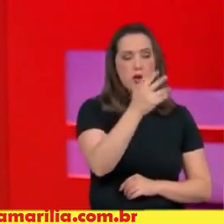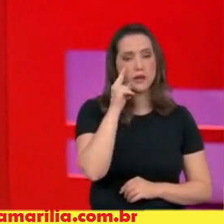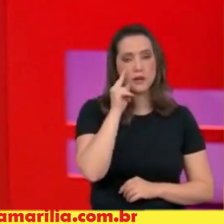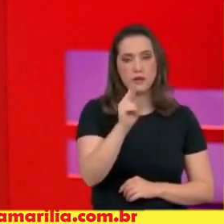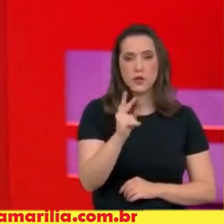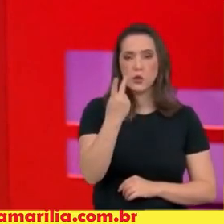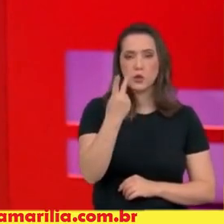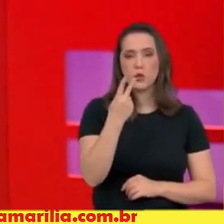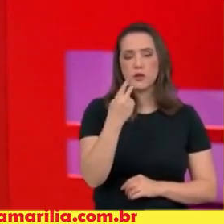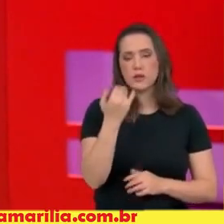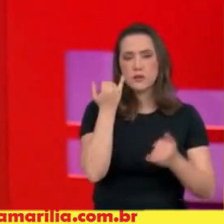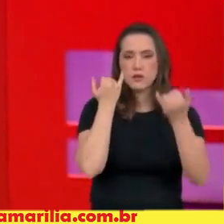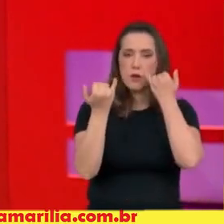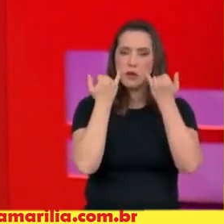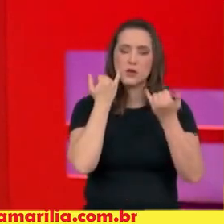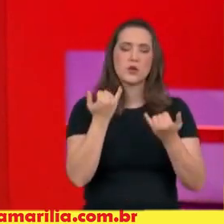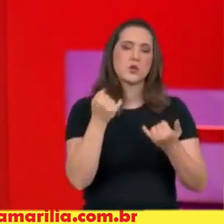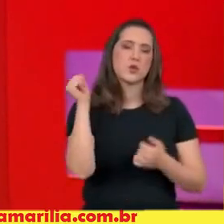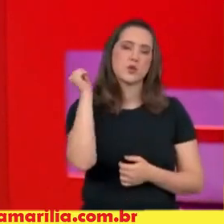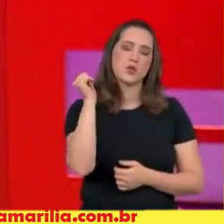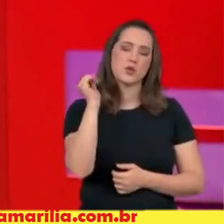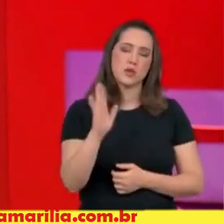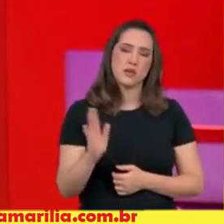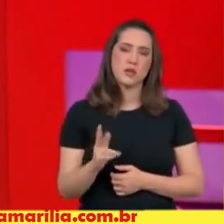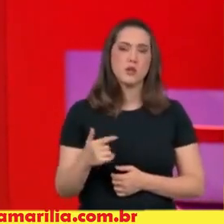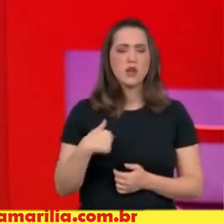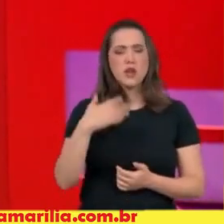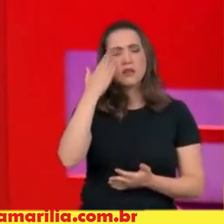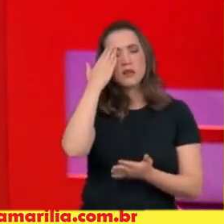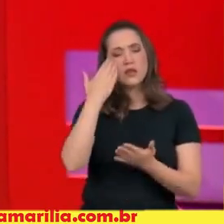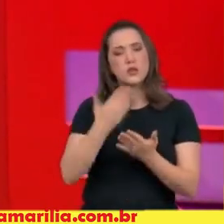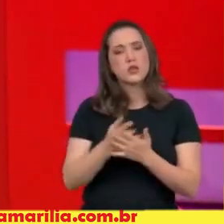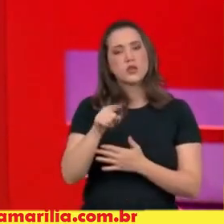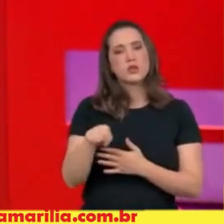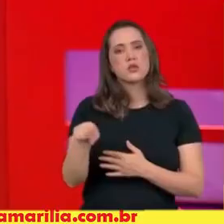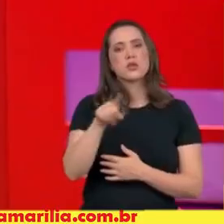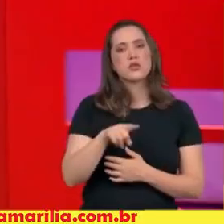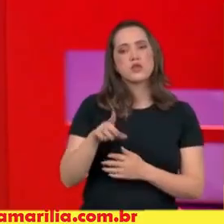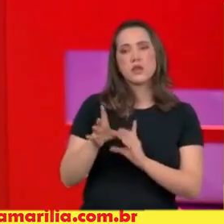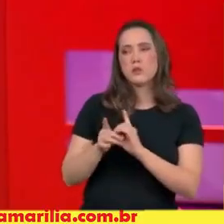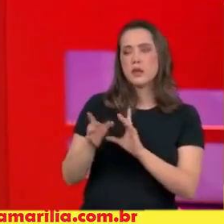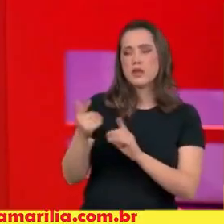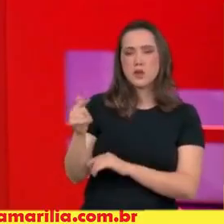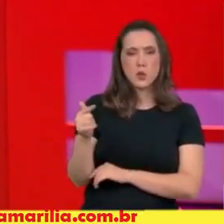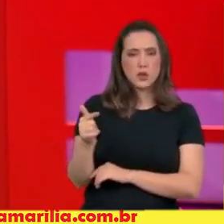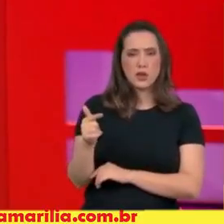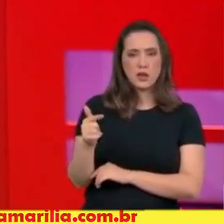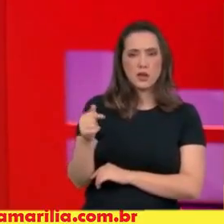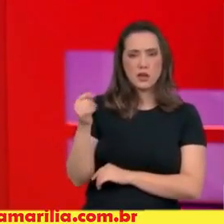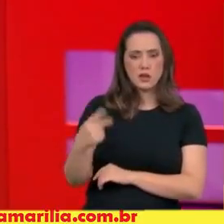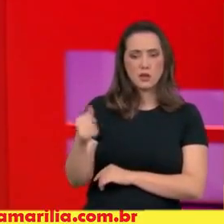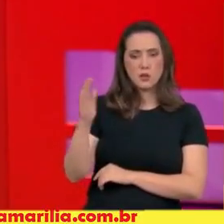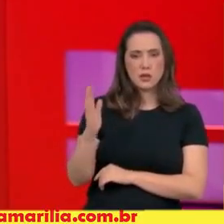notícias sobre o Brasil no ano que vem, por acaso, na televisão. Eles estão conseguindo esse intento de colar essa imagem que o Brasil é uma democracia